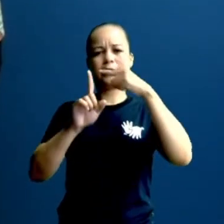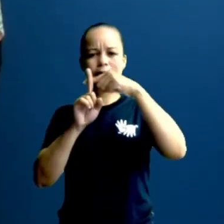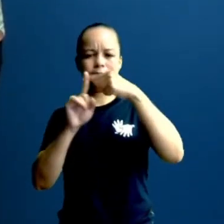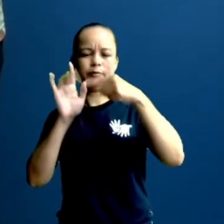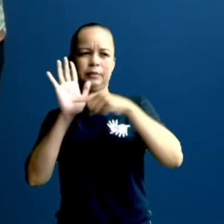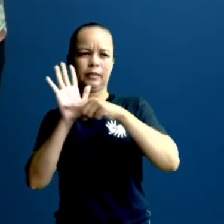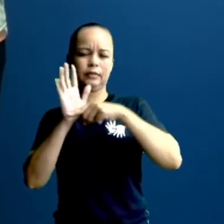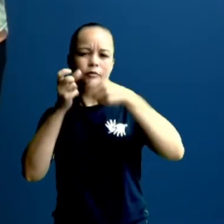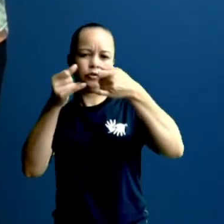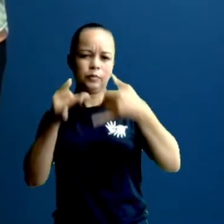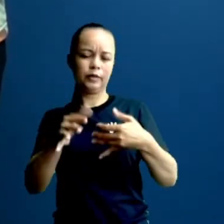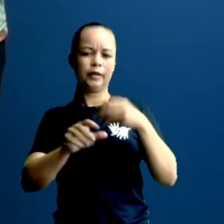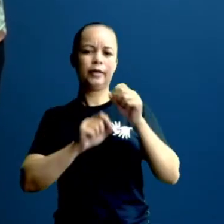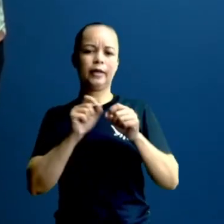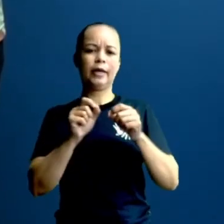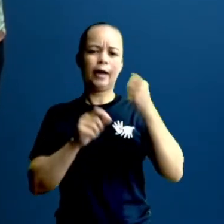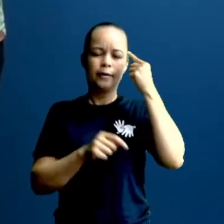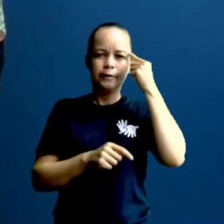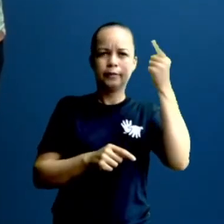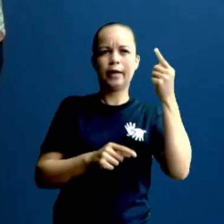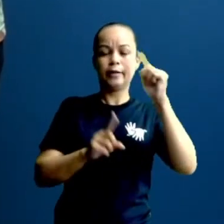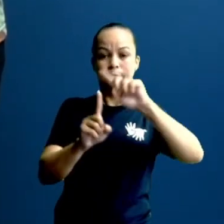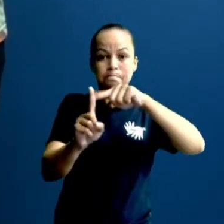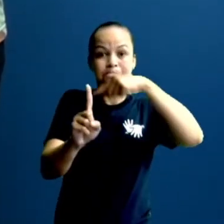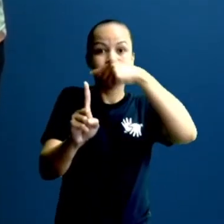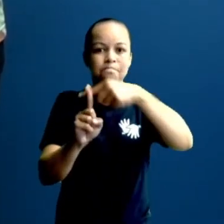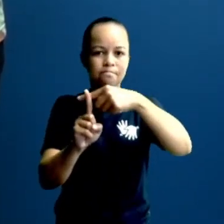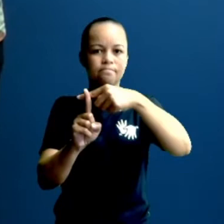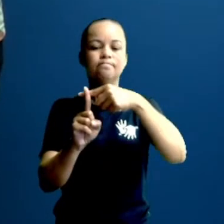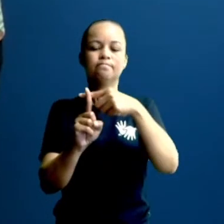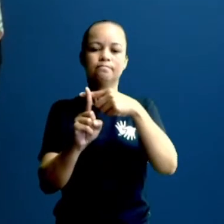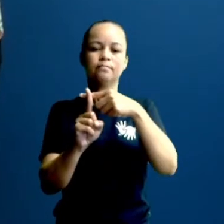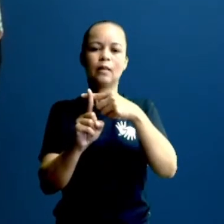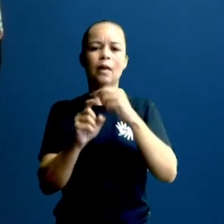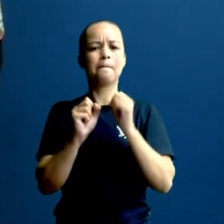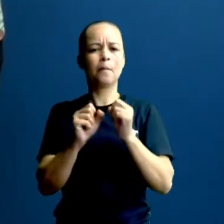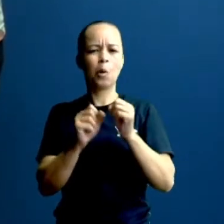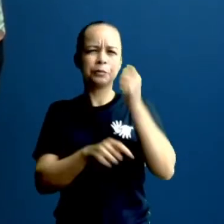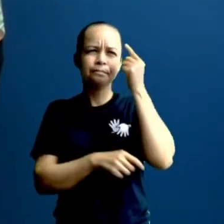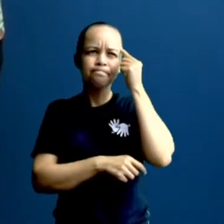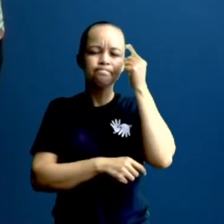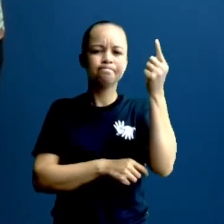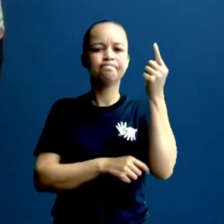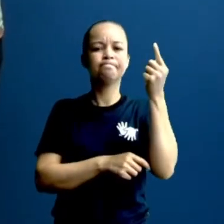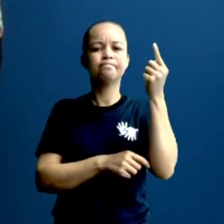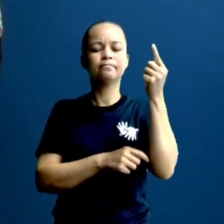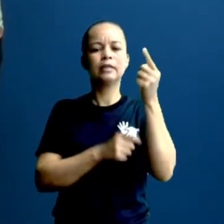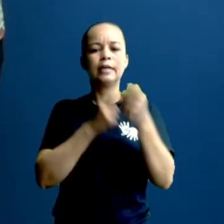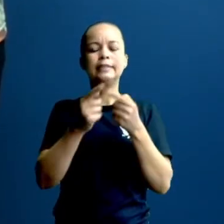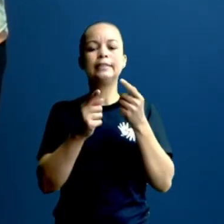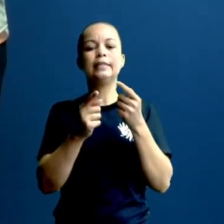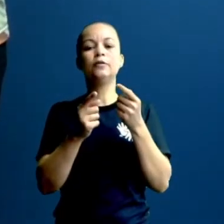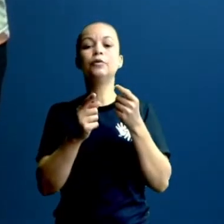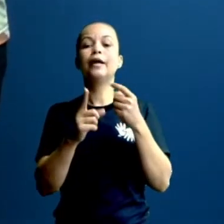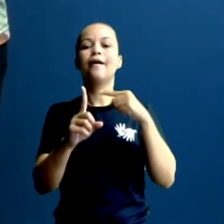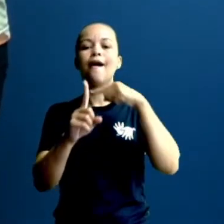subtração, em que a ideia de a mais, né, ela pode dar uma ideia de adição, ela pode trazer uma